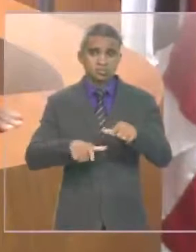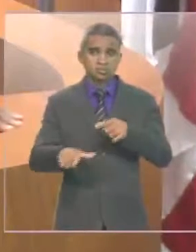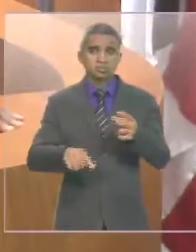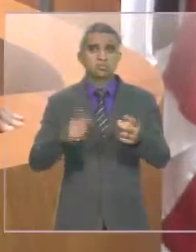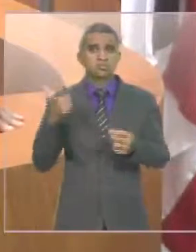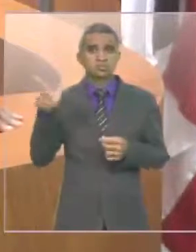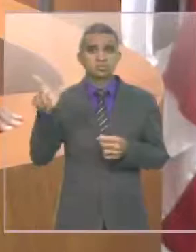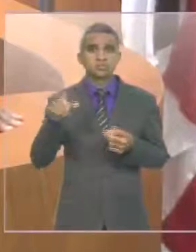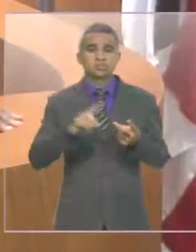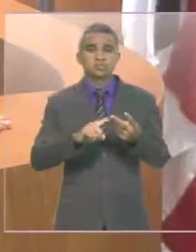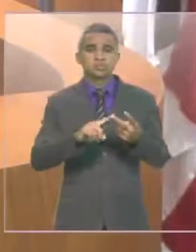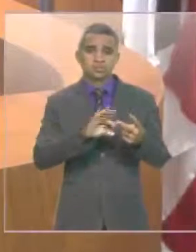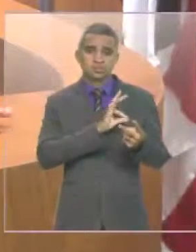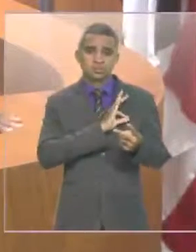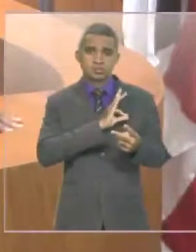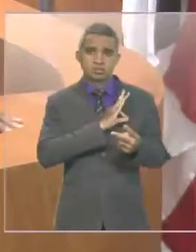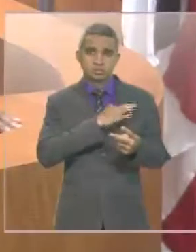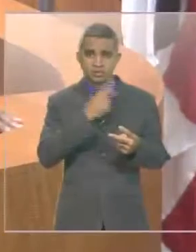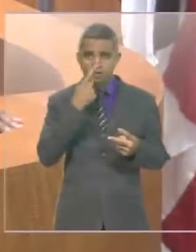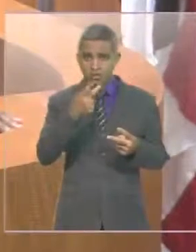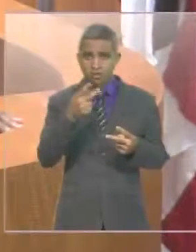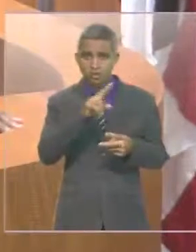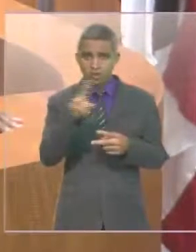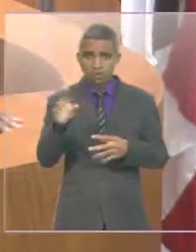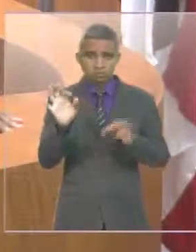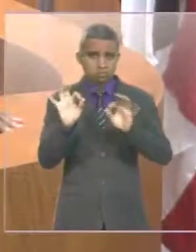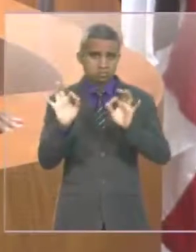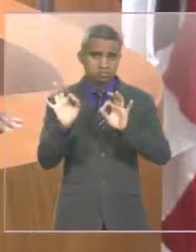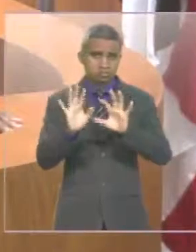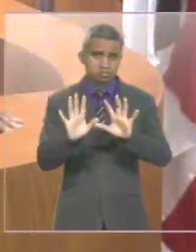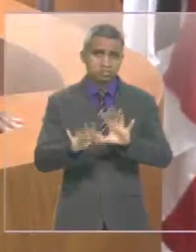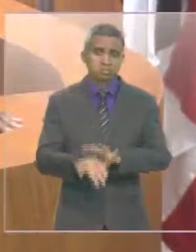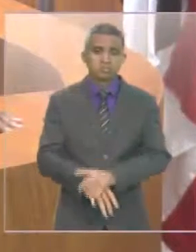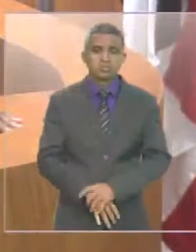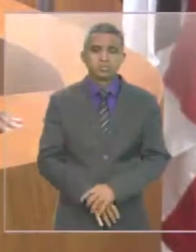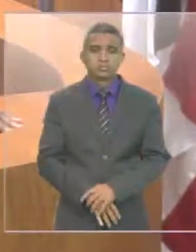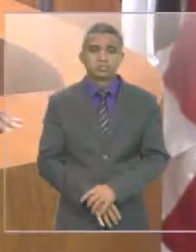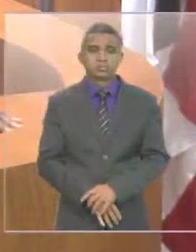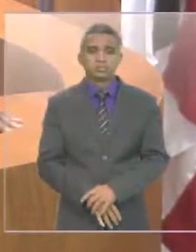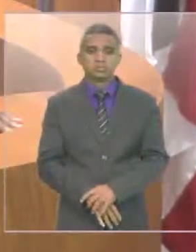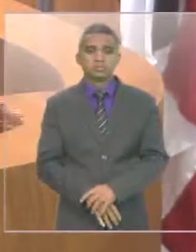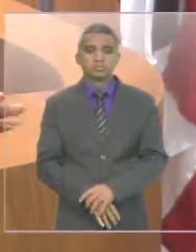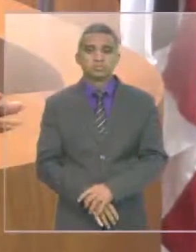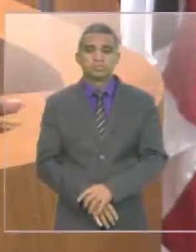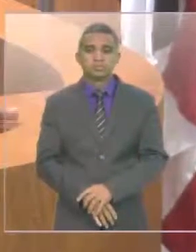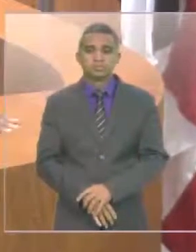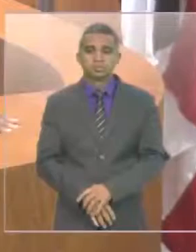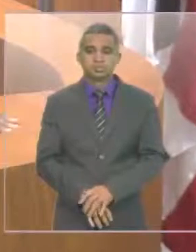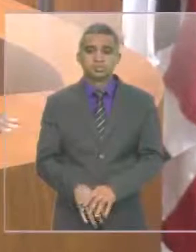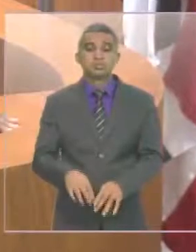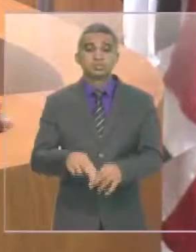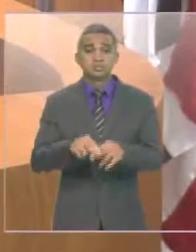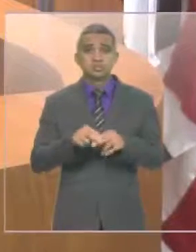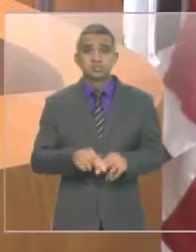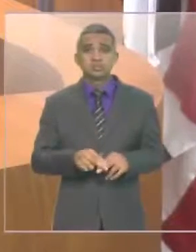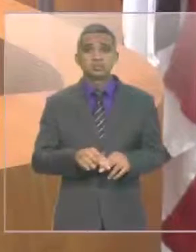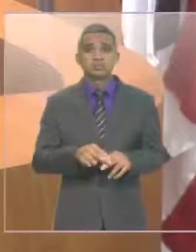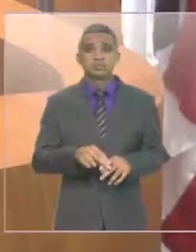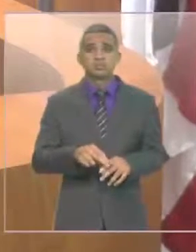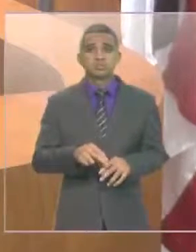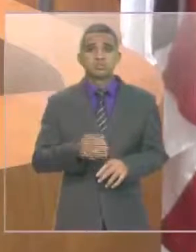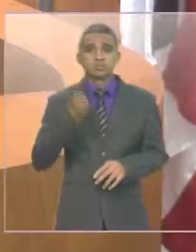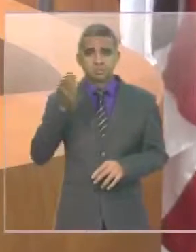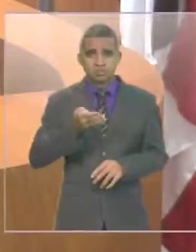citar o nome 16 é e o bar 16 ou seja quando falo